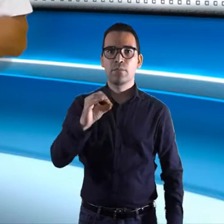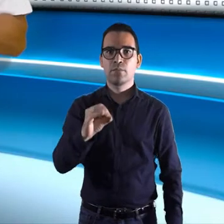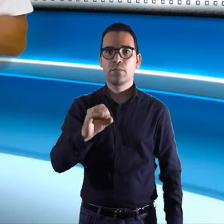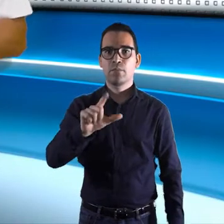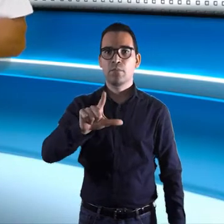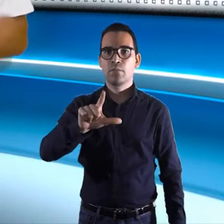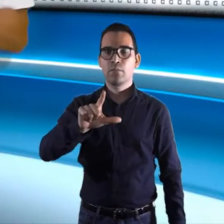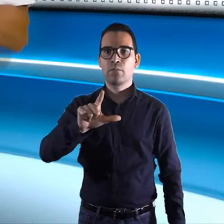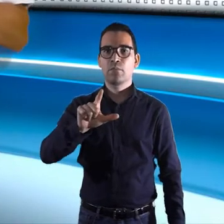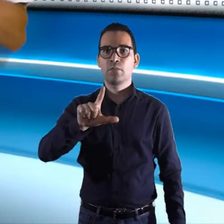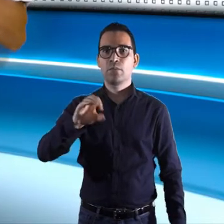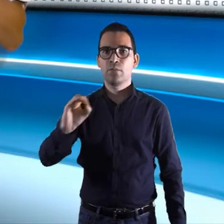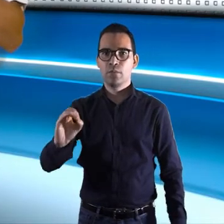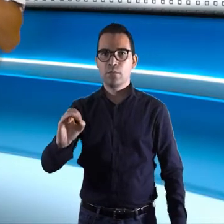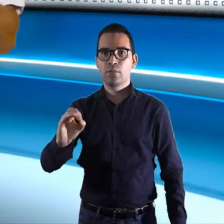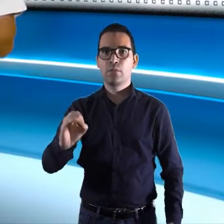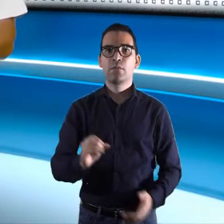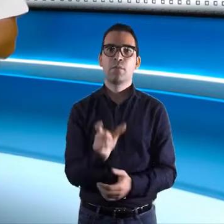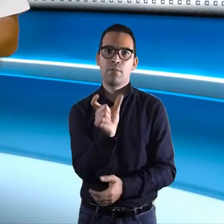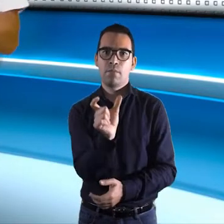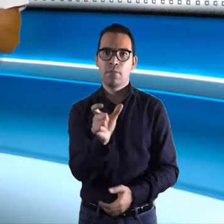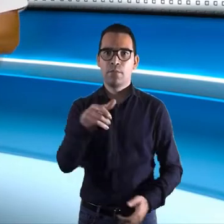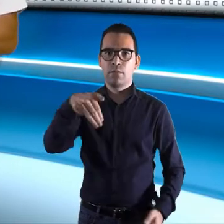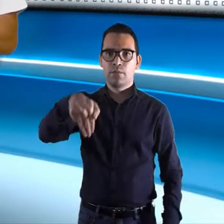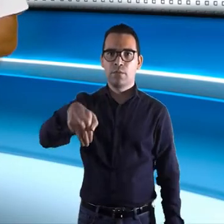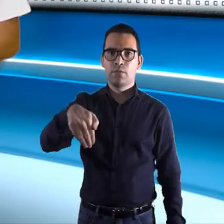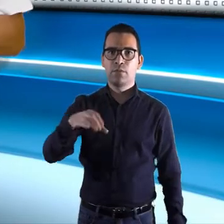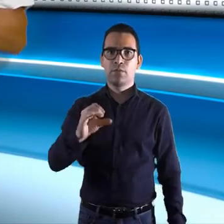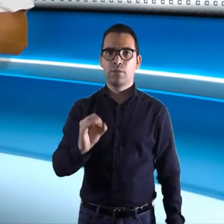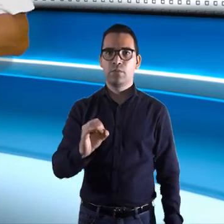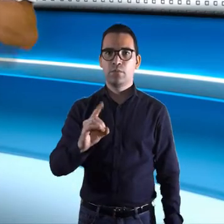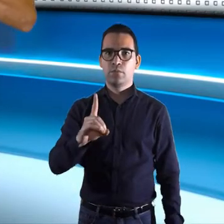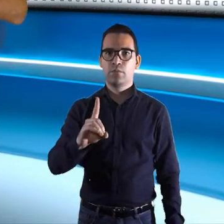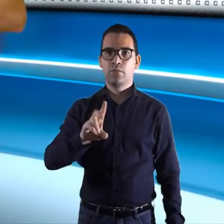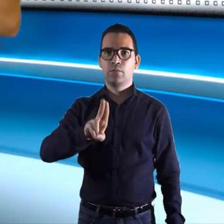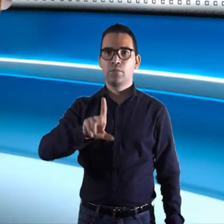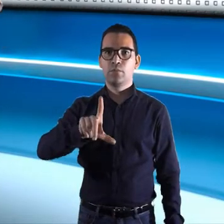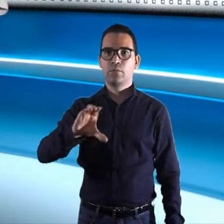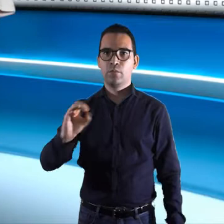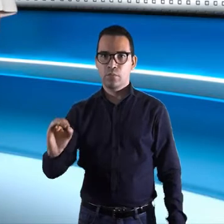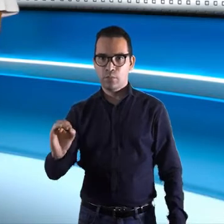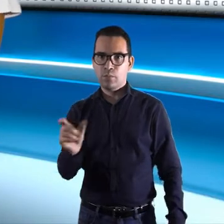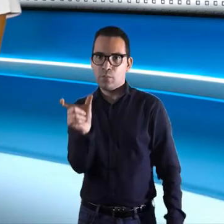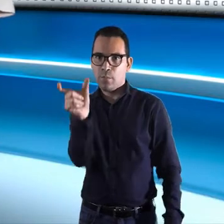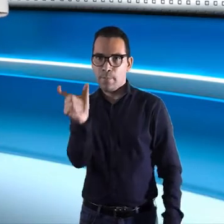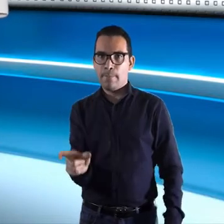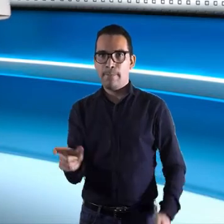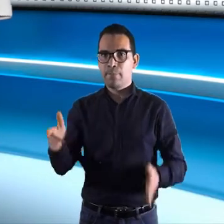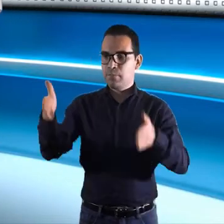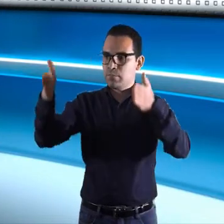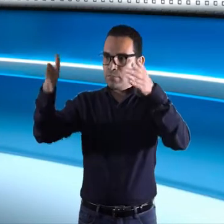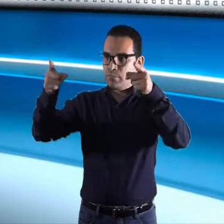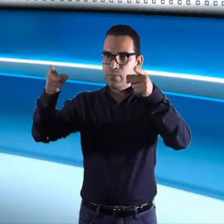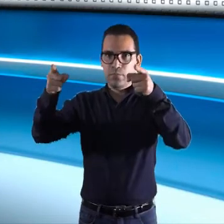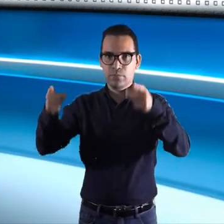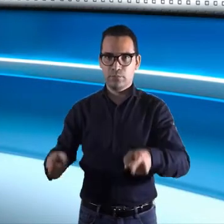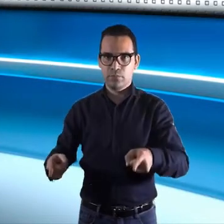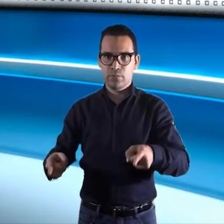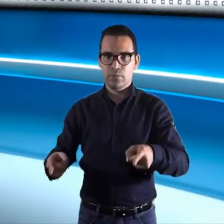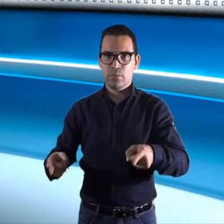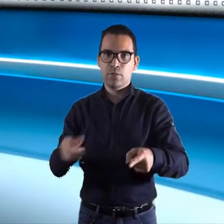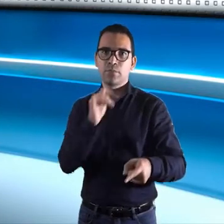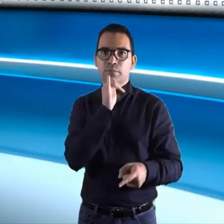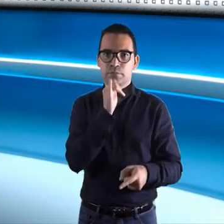valor absoluto nada mais é que a distância entre o ponto de origem, ou seja, o